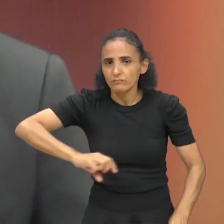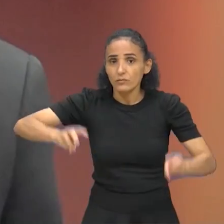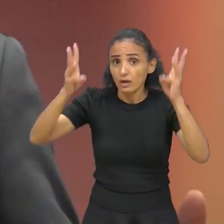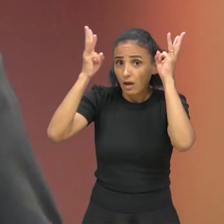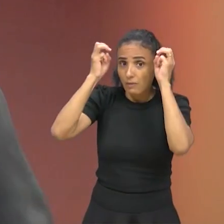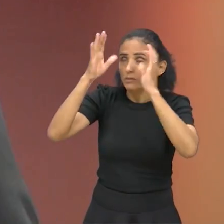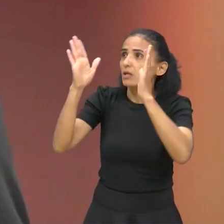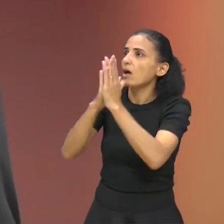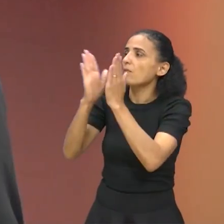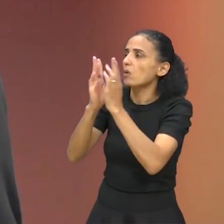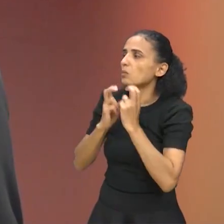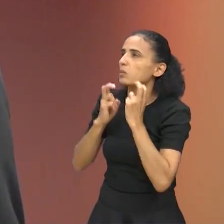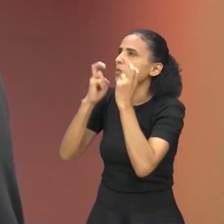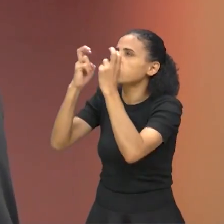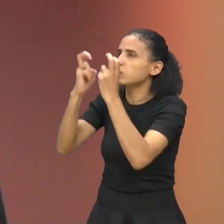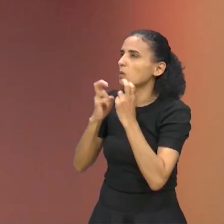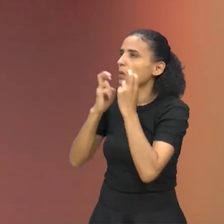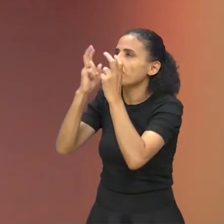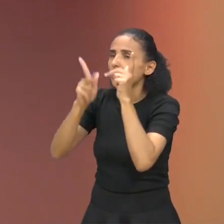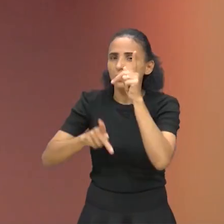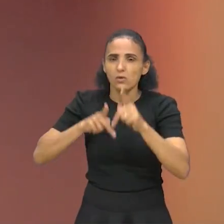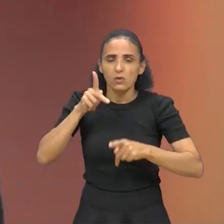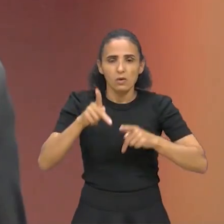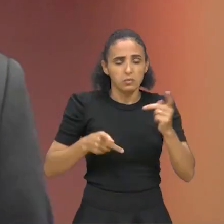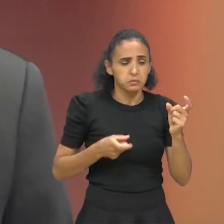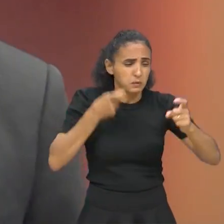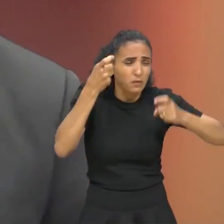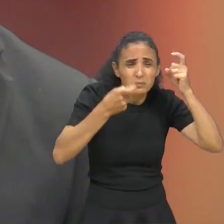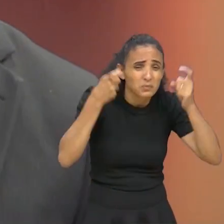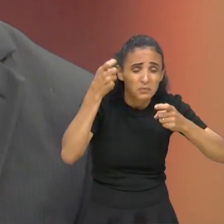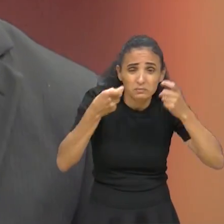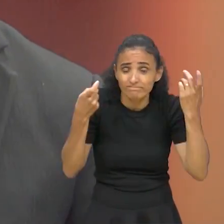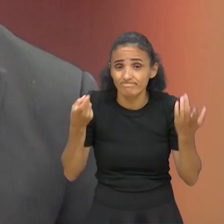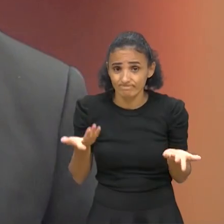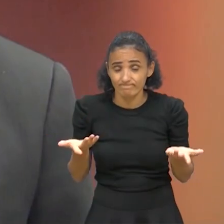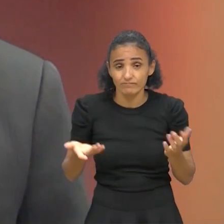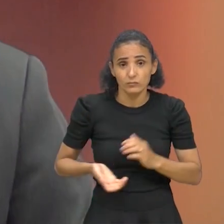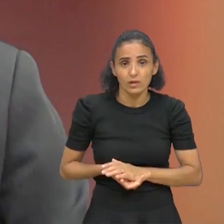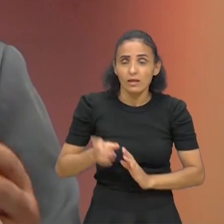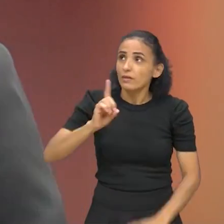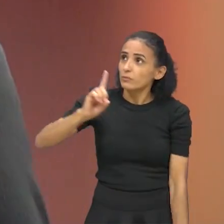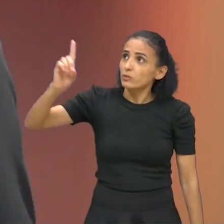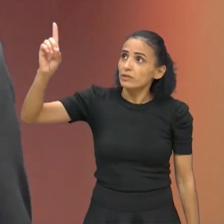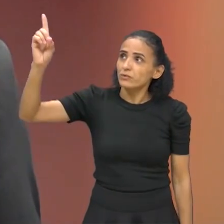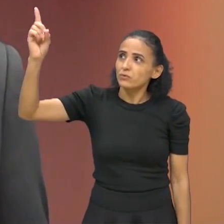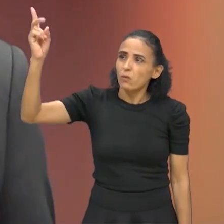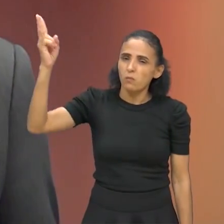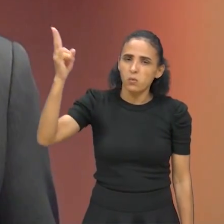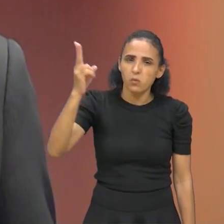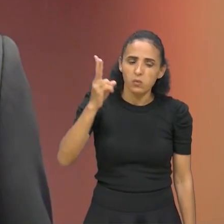a Deus, após o povo do Senhor ficar inquieto, Deus, ele envia a